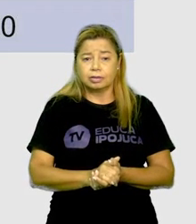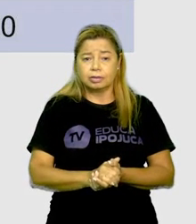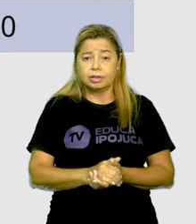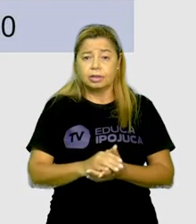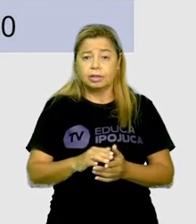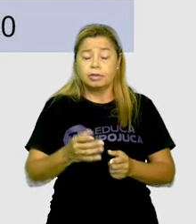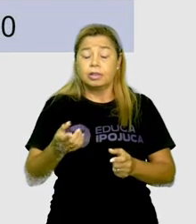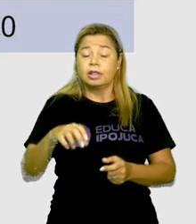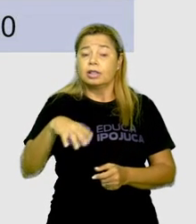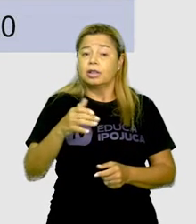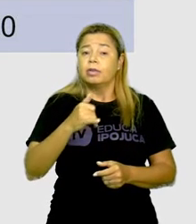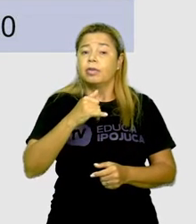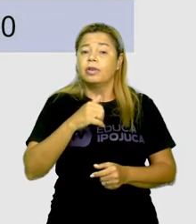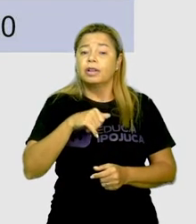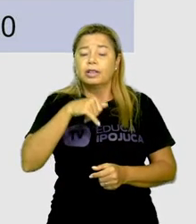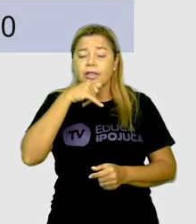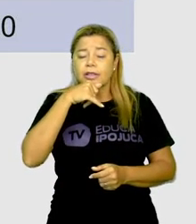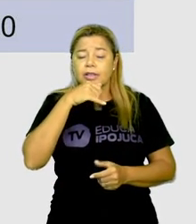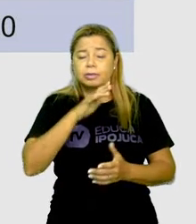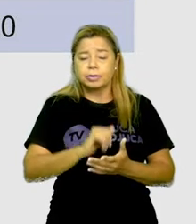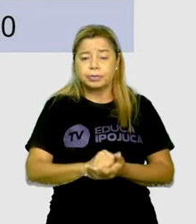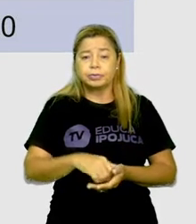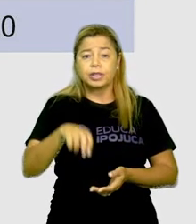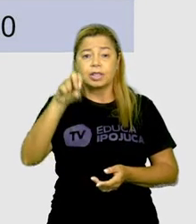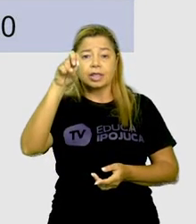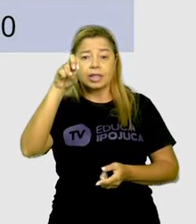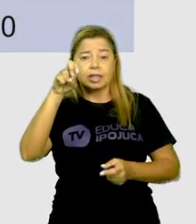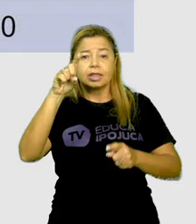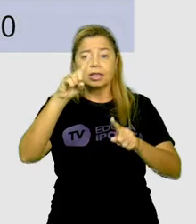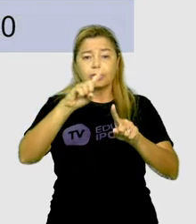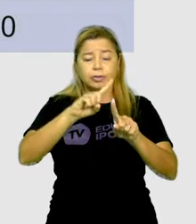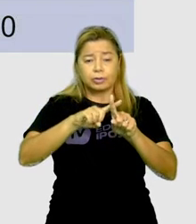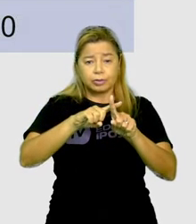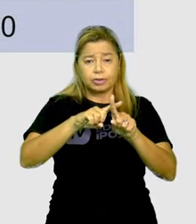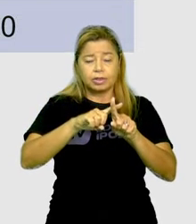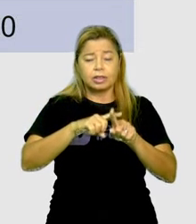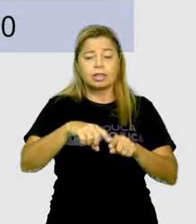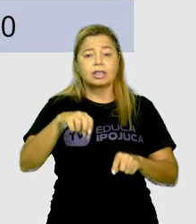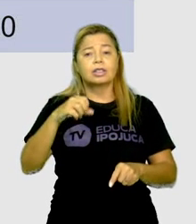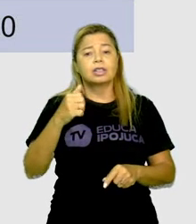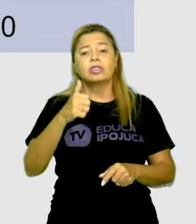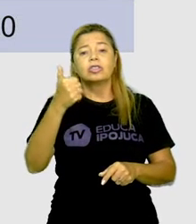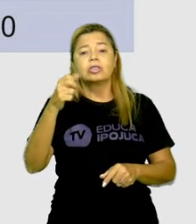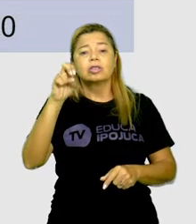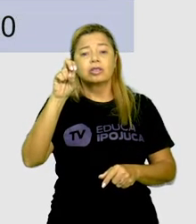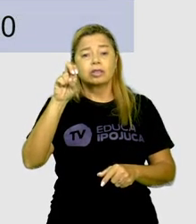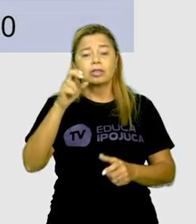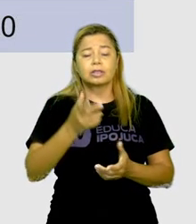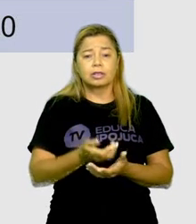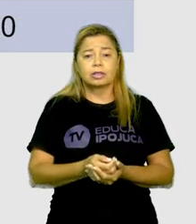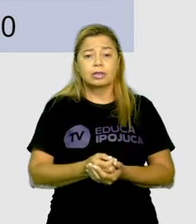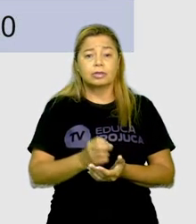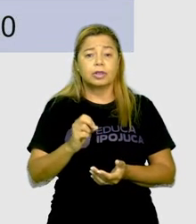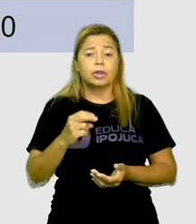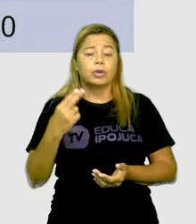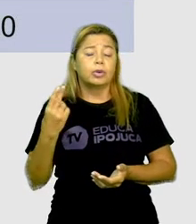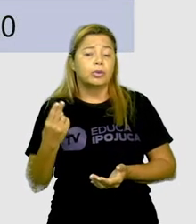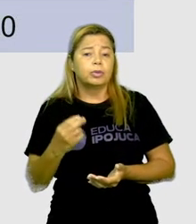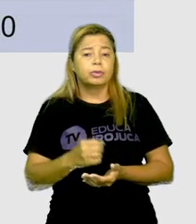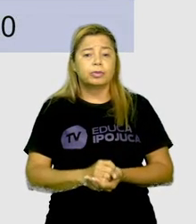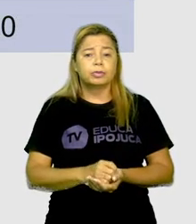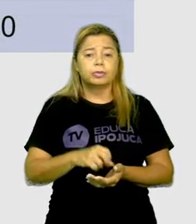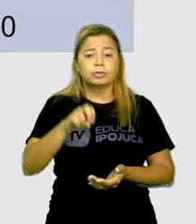vezes 15, tá bom? Você pode montar o algoritmo ou fazer desse jeito. 50, que